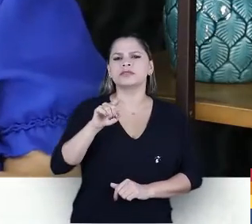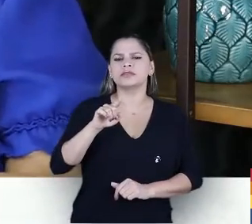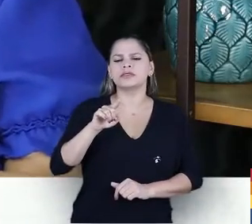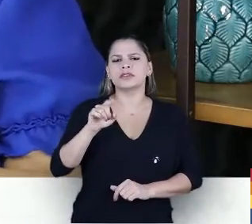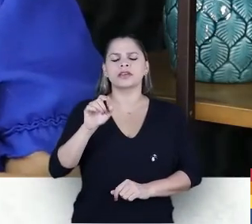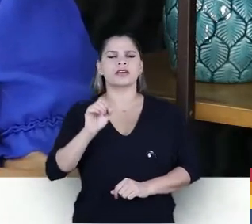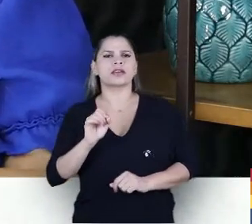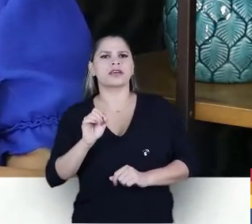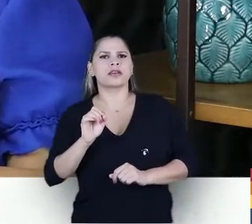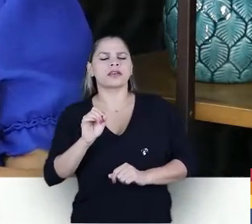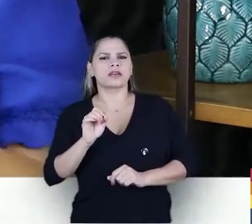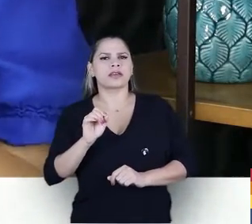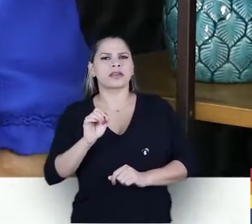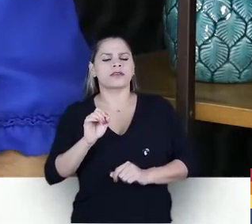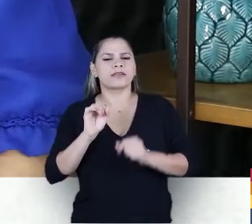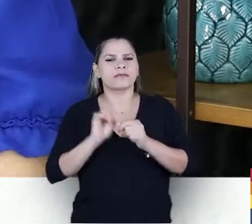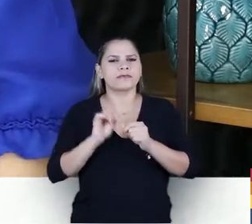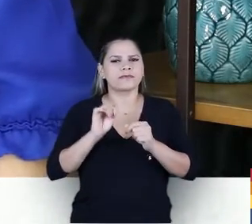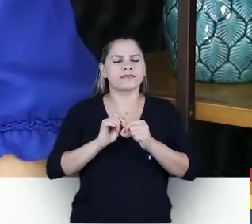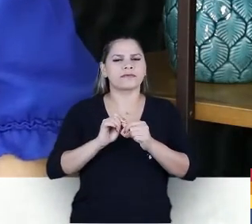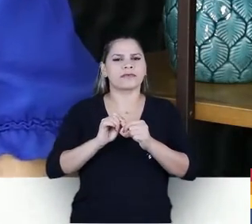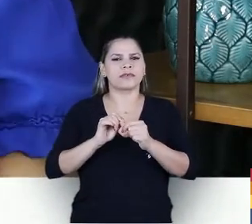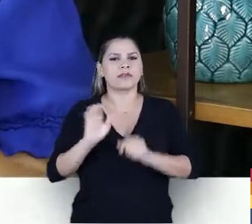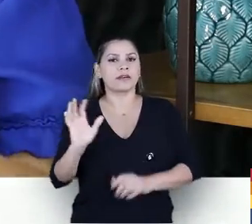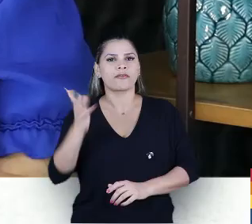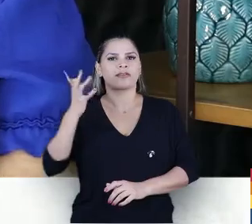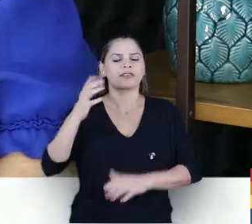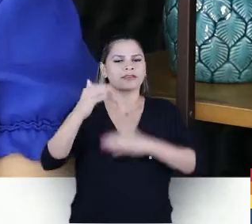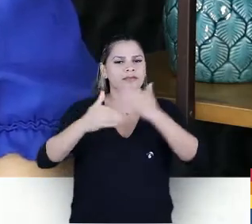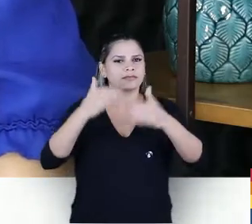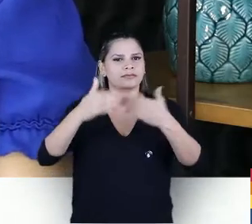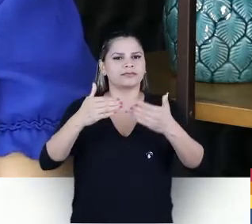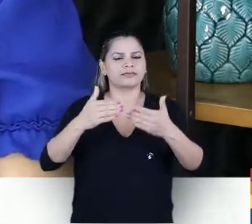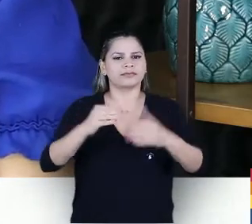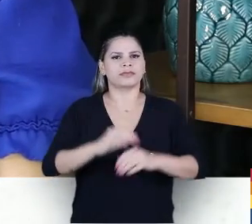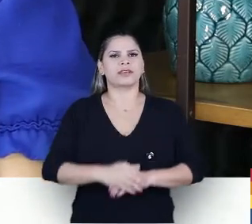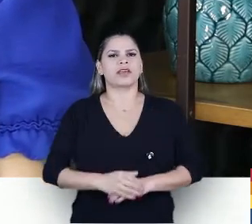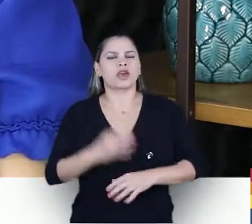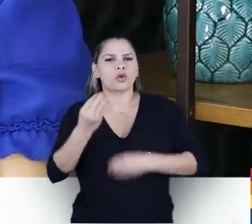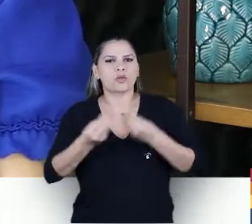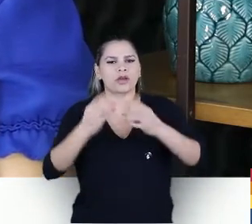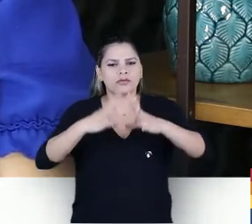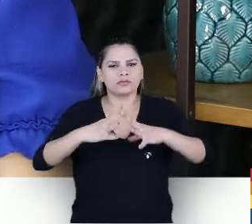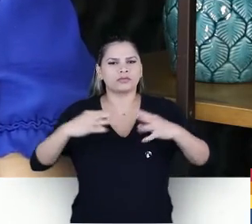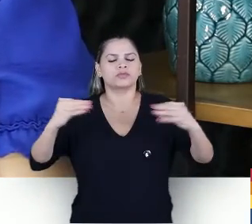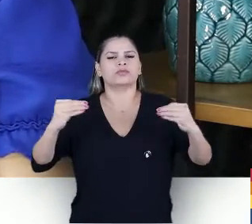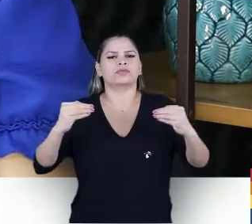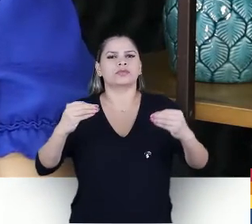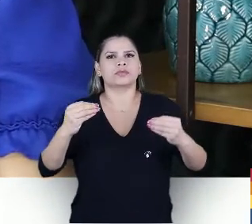outro sujeito é quem? É o meu estudante e o meu estudante protagonista.